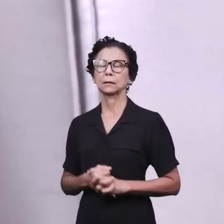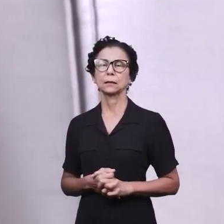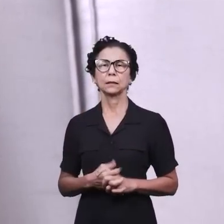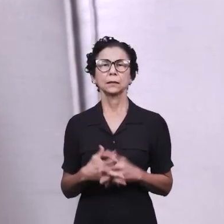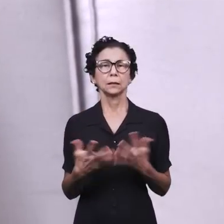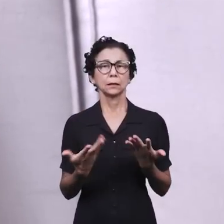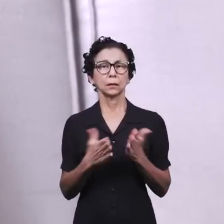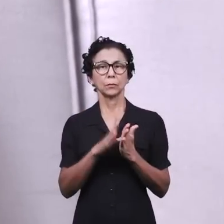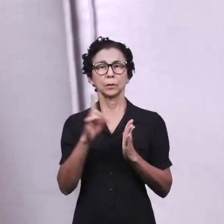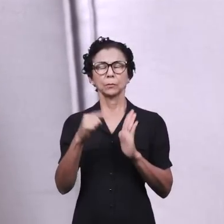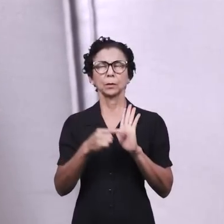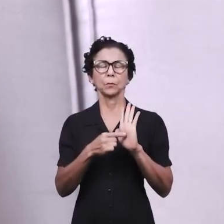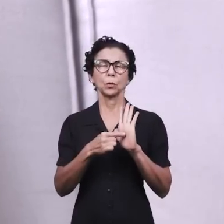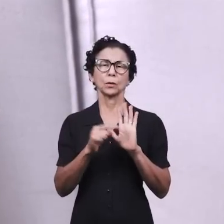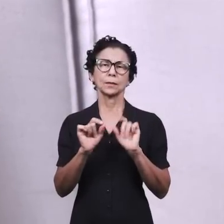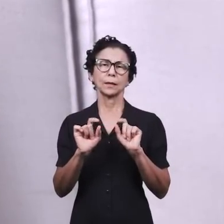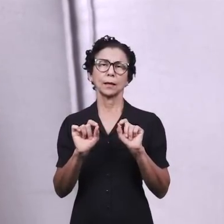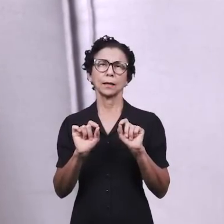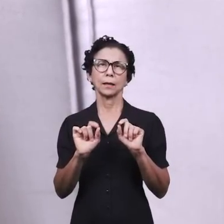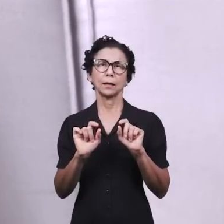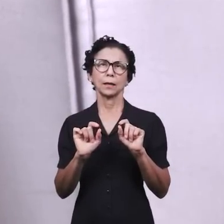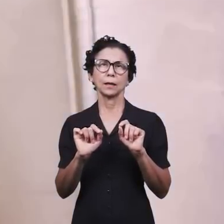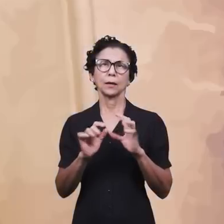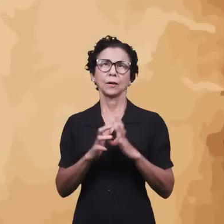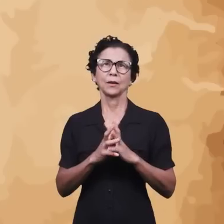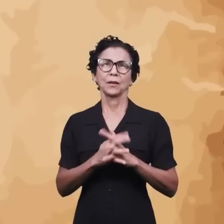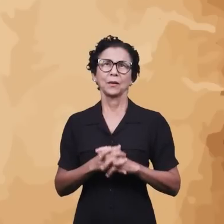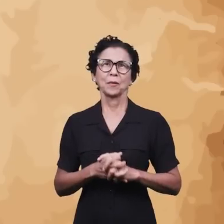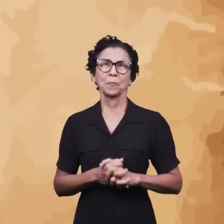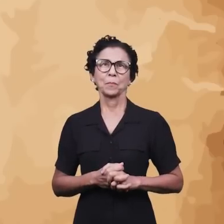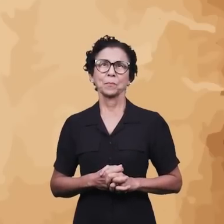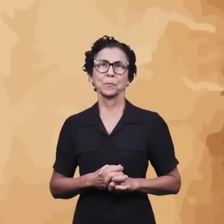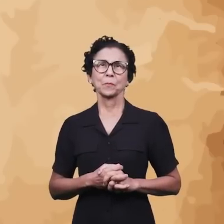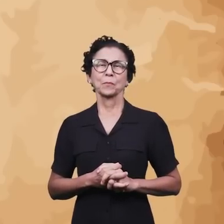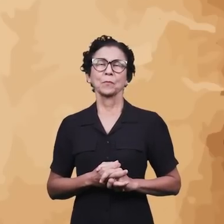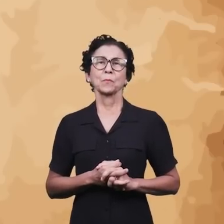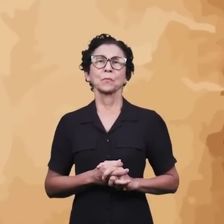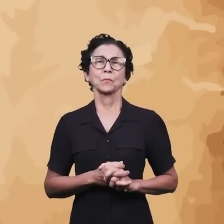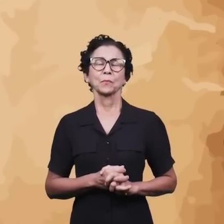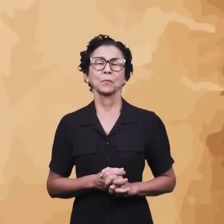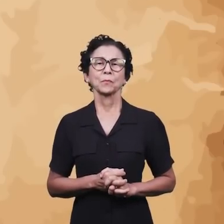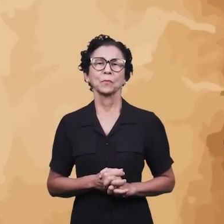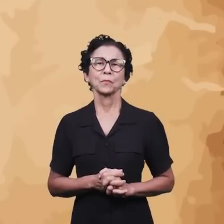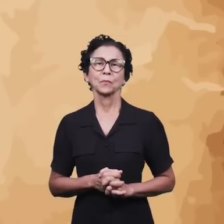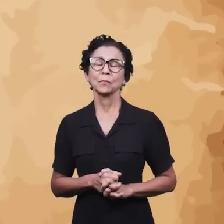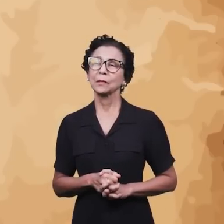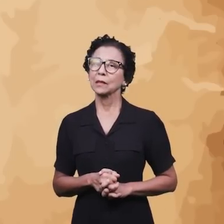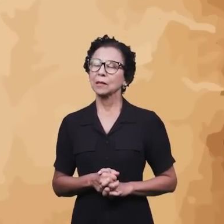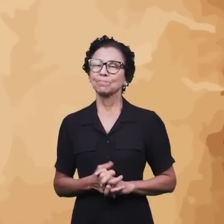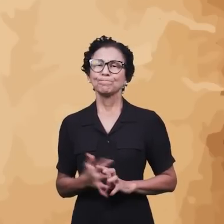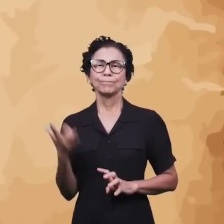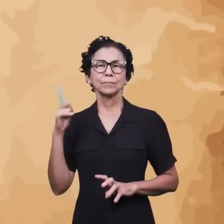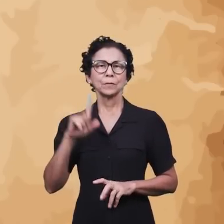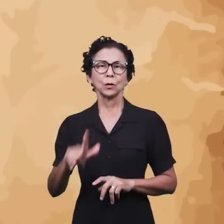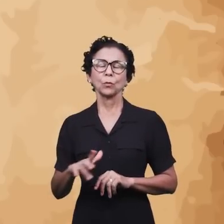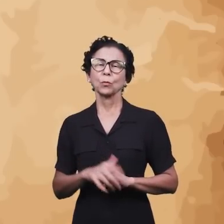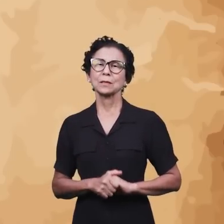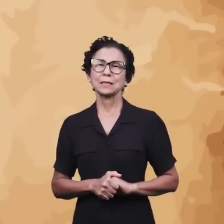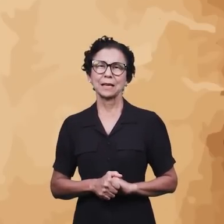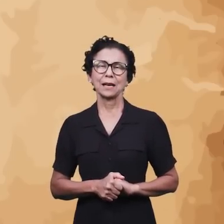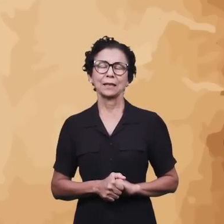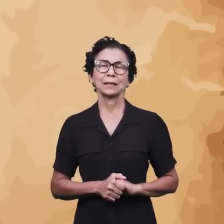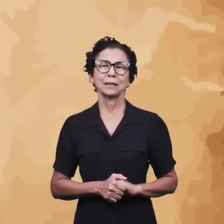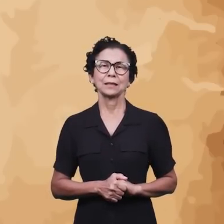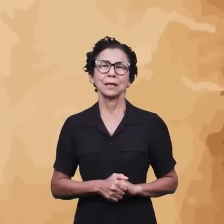exemplo, no texto bíblico, quando o Senhor Jesus disse, tens lá aquilo que tu não pode sofrer ou